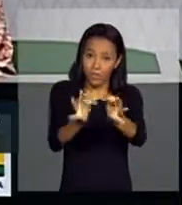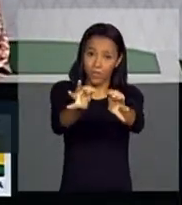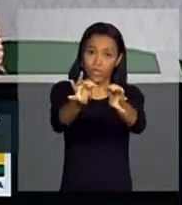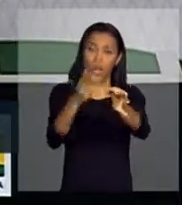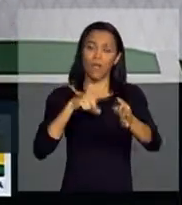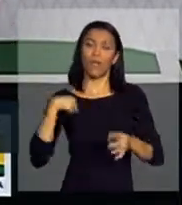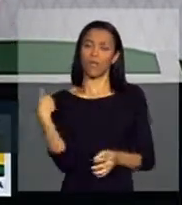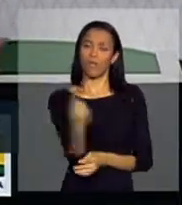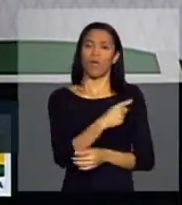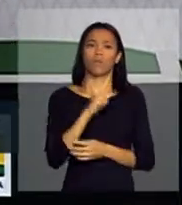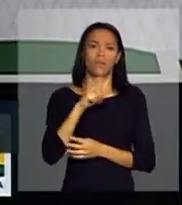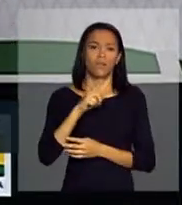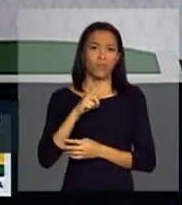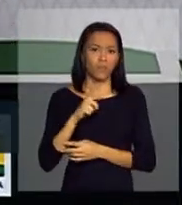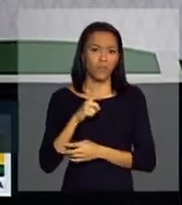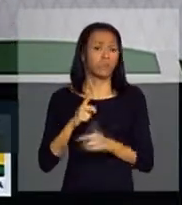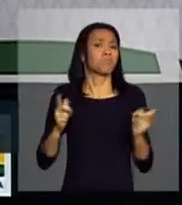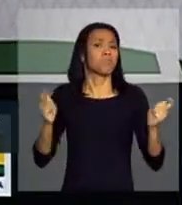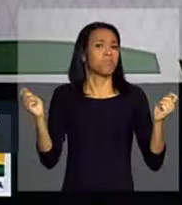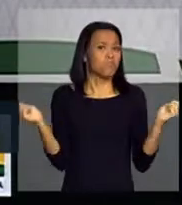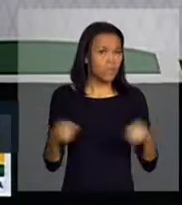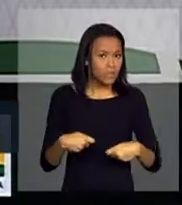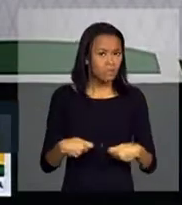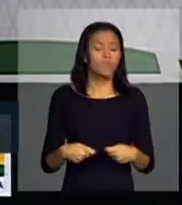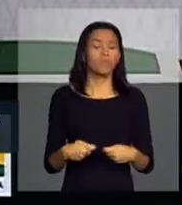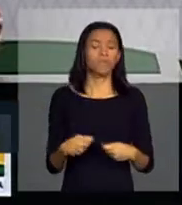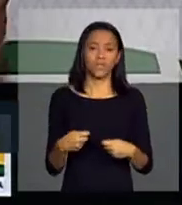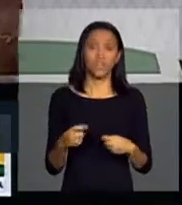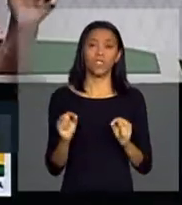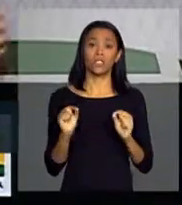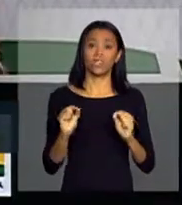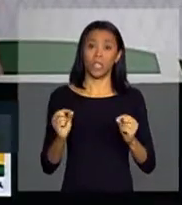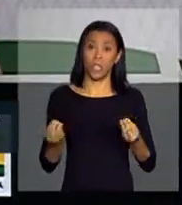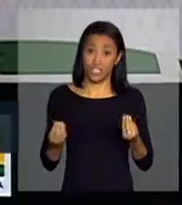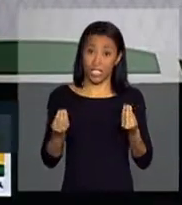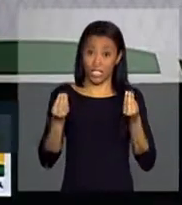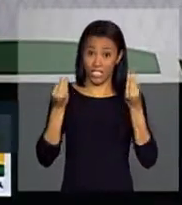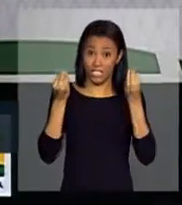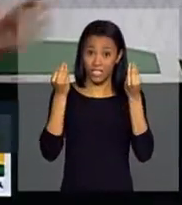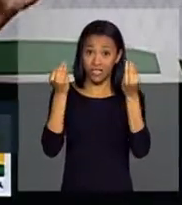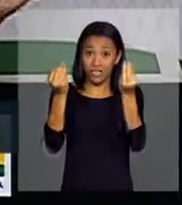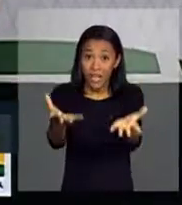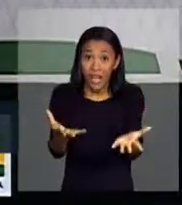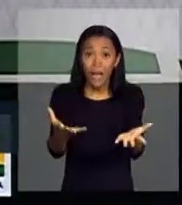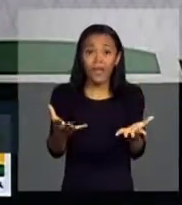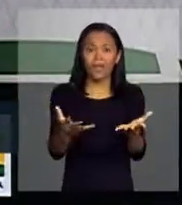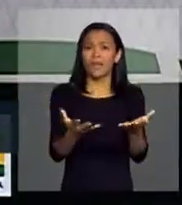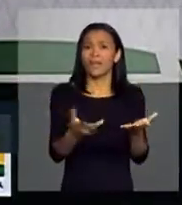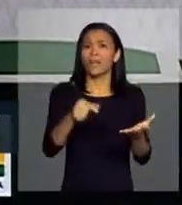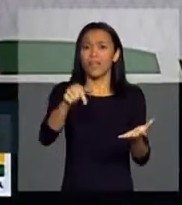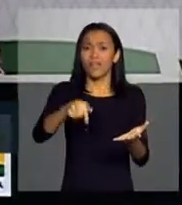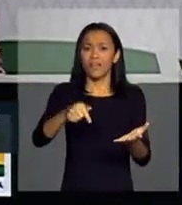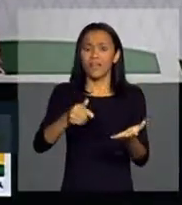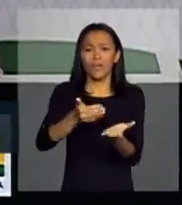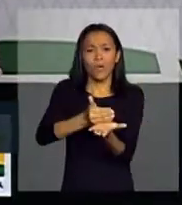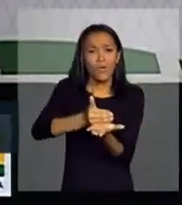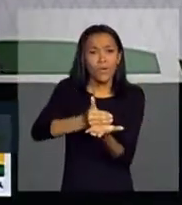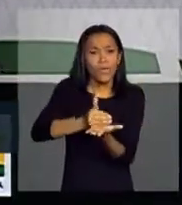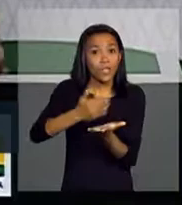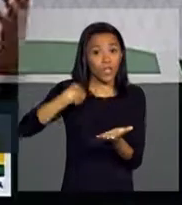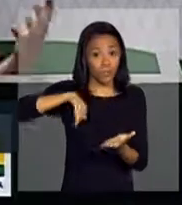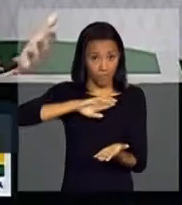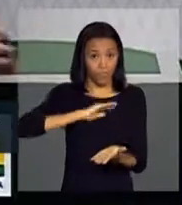tenhamos condições de dar aqui um patamar de demanda que é uma plataforma a partir do